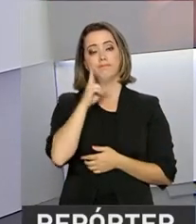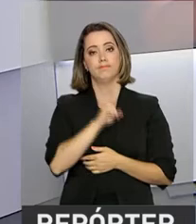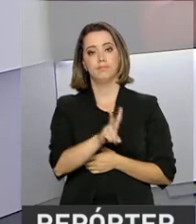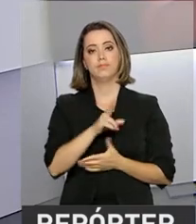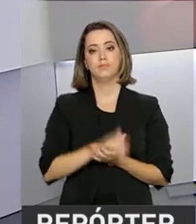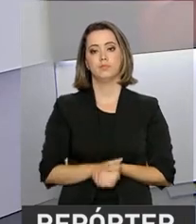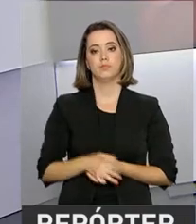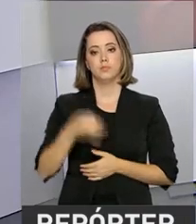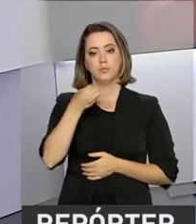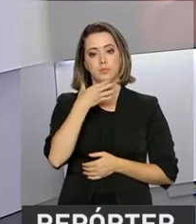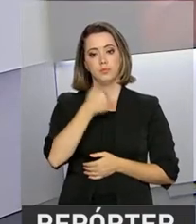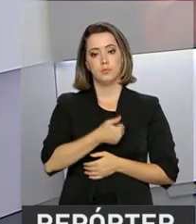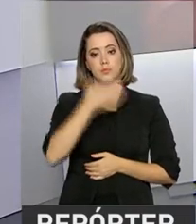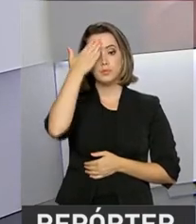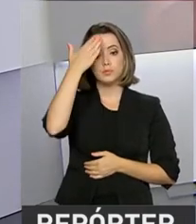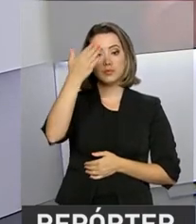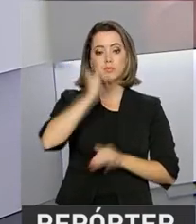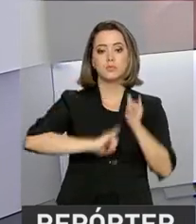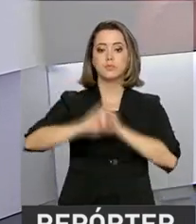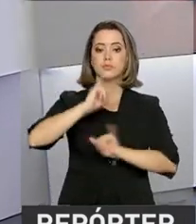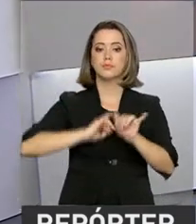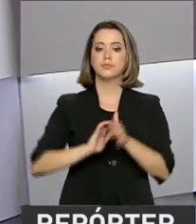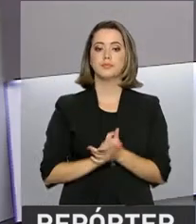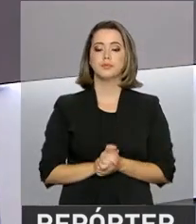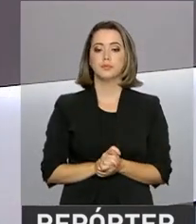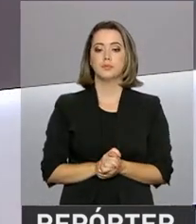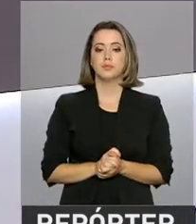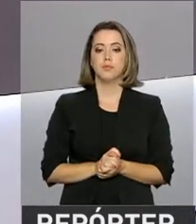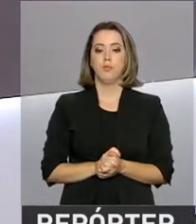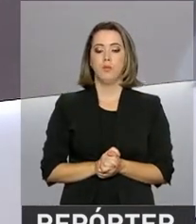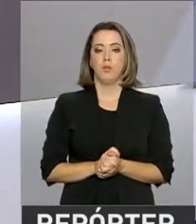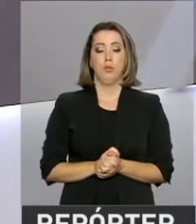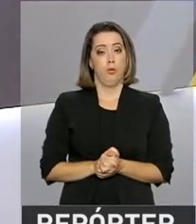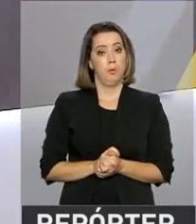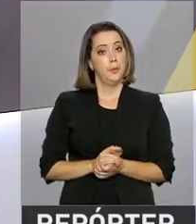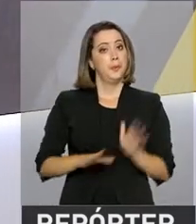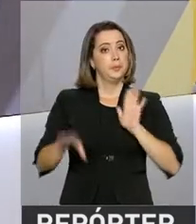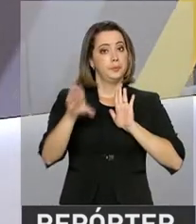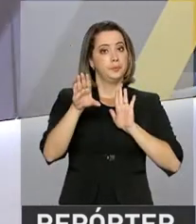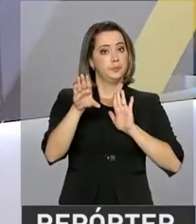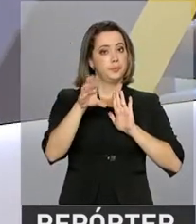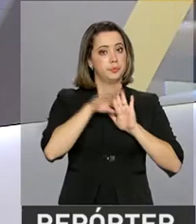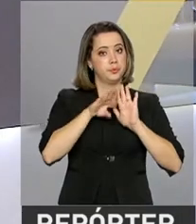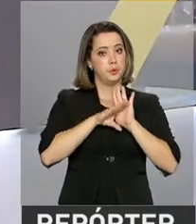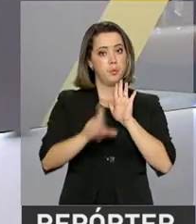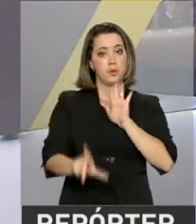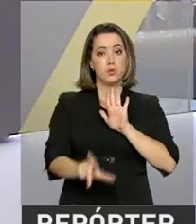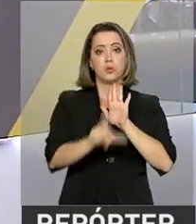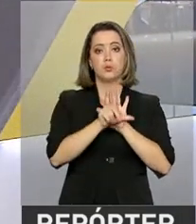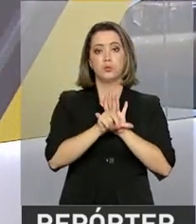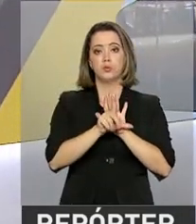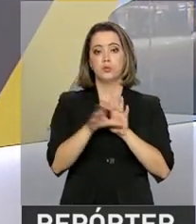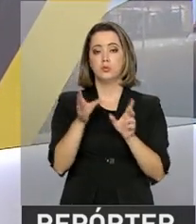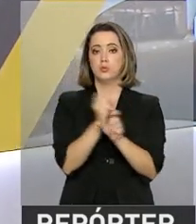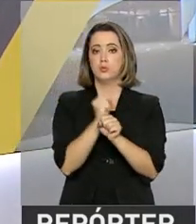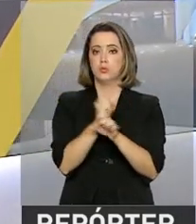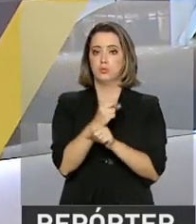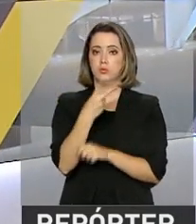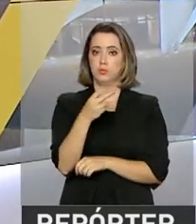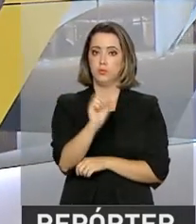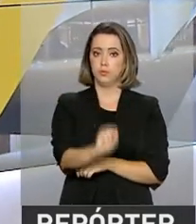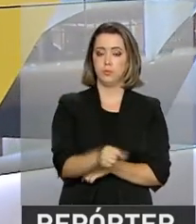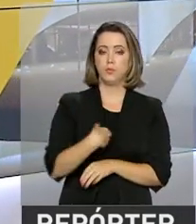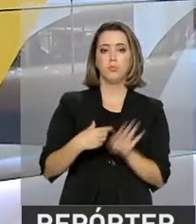estúdio muito bom obrigado do ano pelas informações e o projeto de lei de diretrizes orçamentárias de 2018 foi